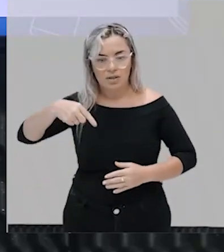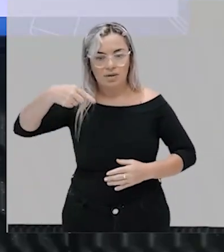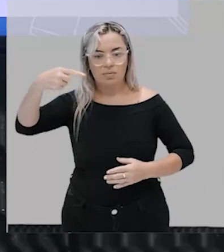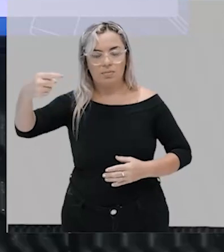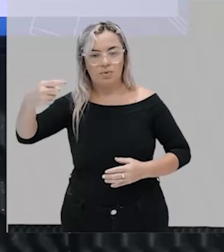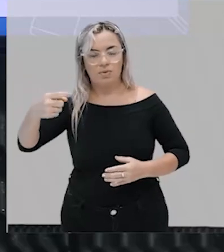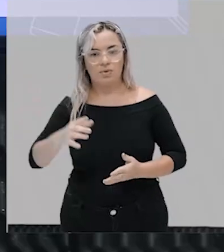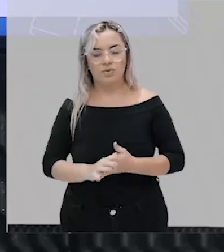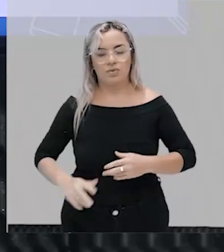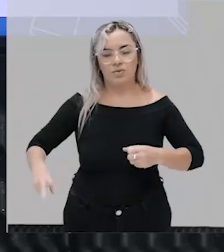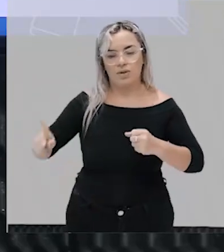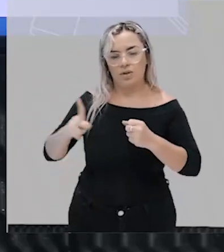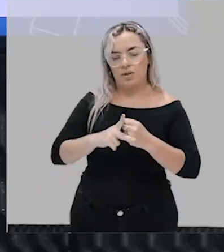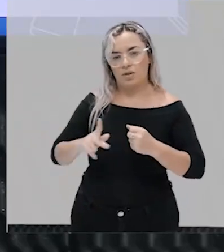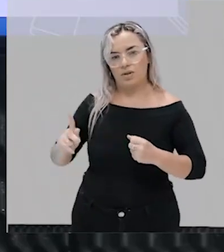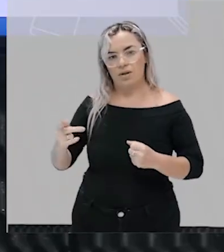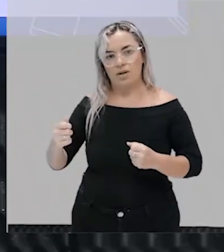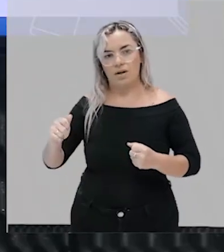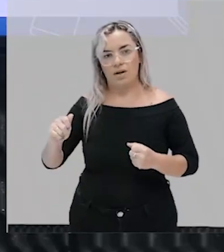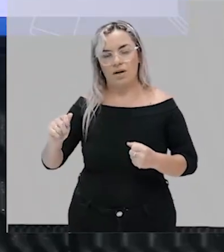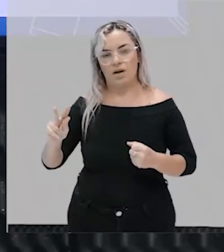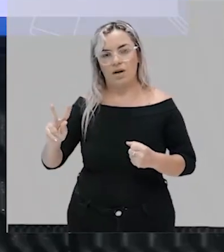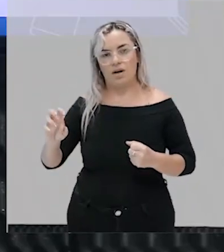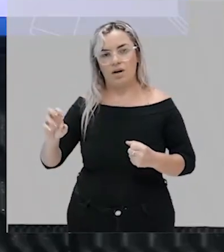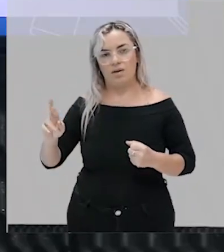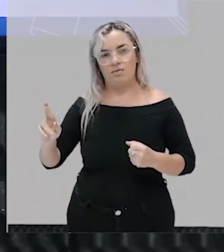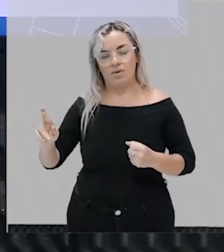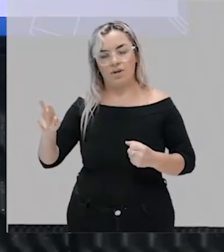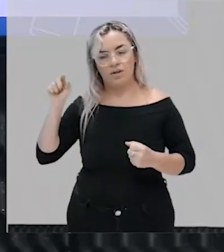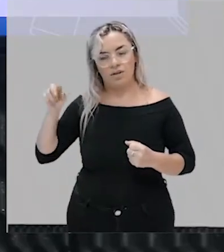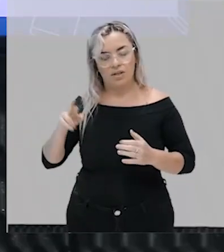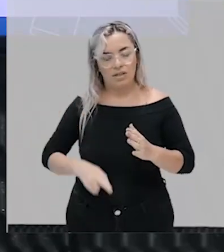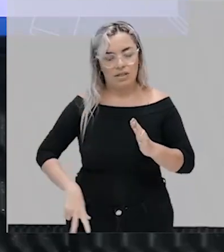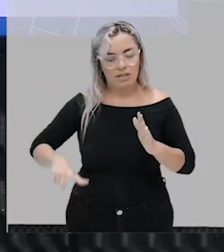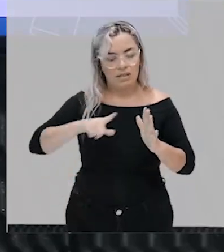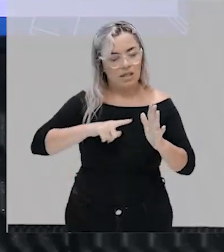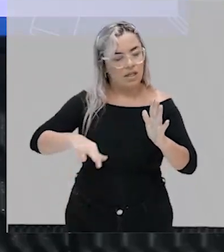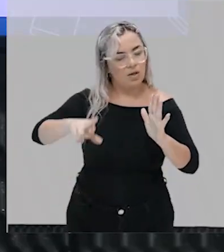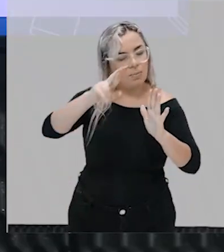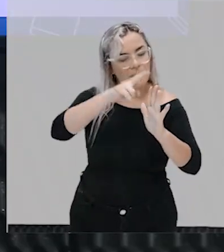sentido de existir, ele tem uma regra especial. E finalmente o verbo